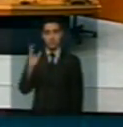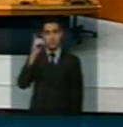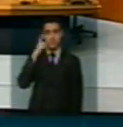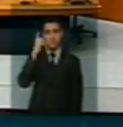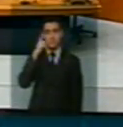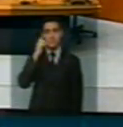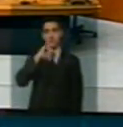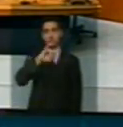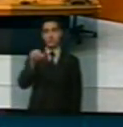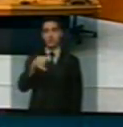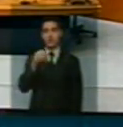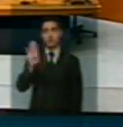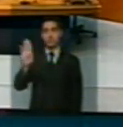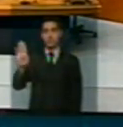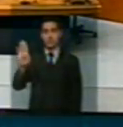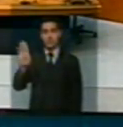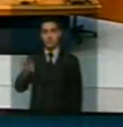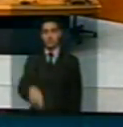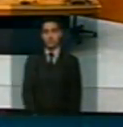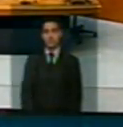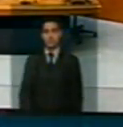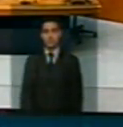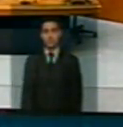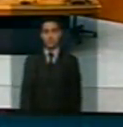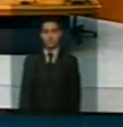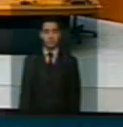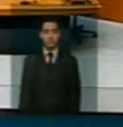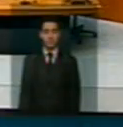Deputado Jair Bolsonaro. Como é?